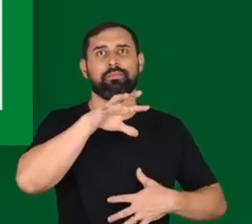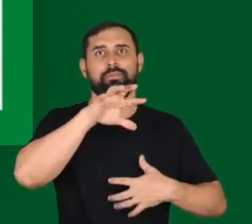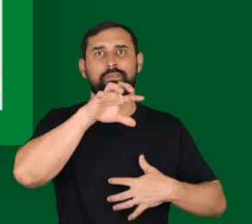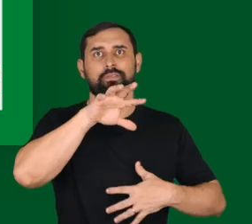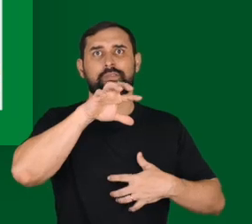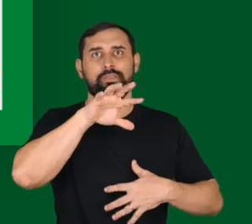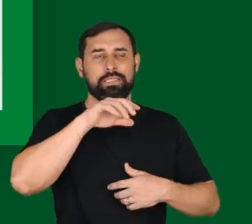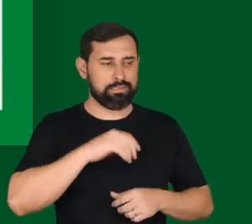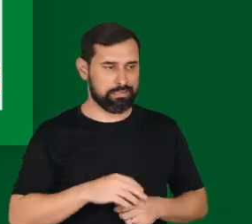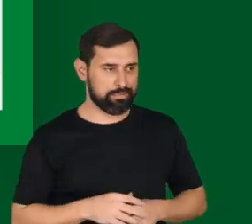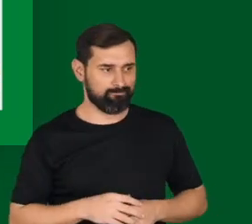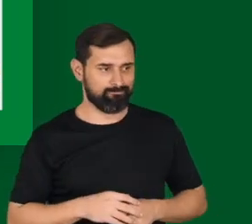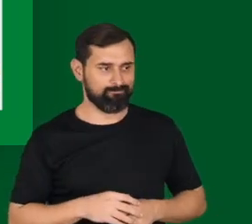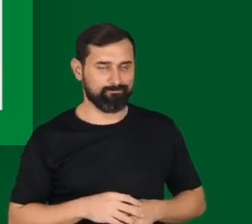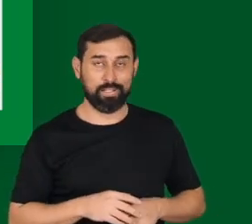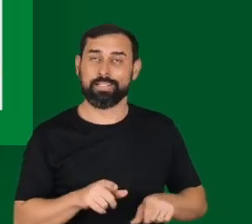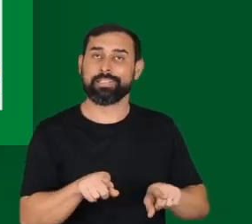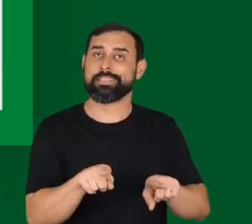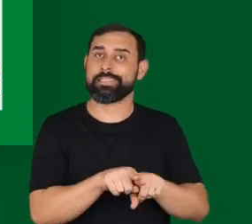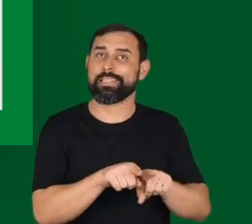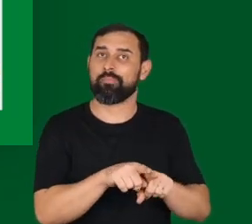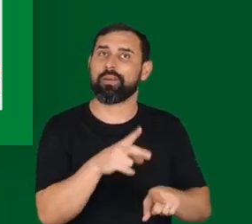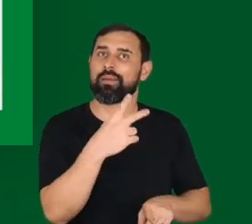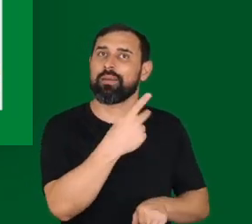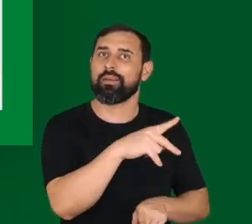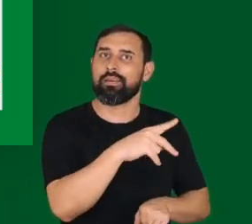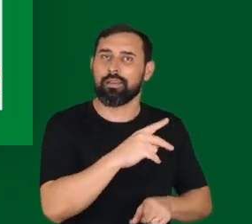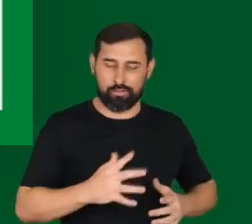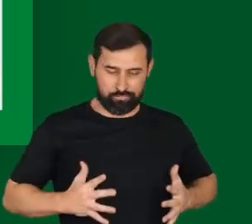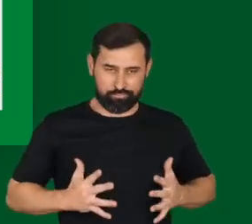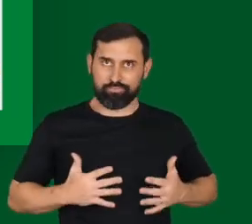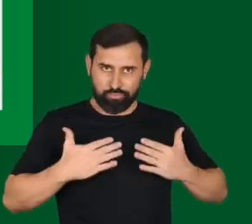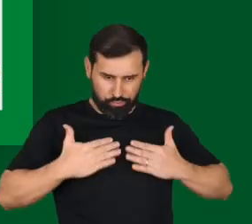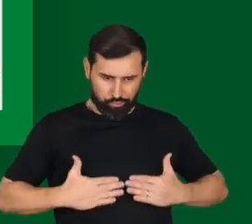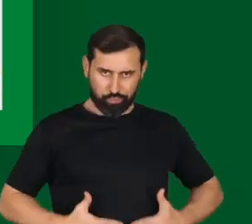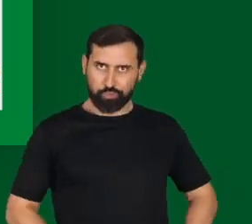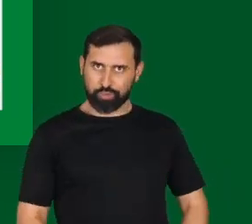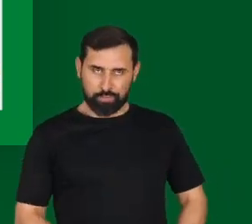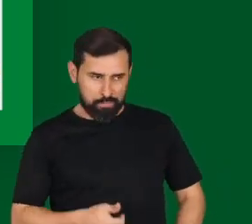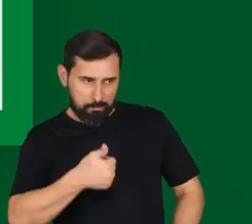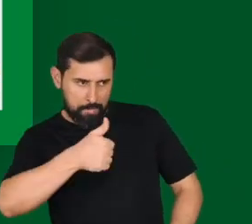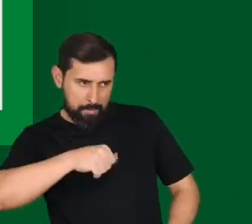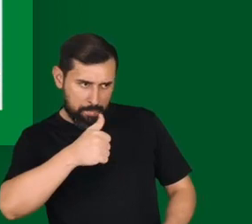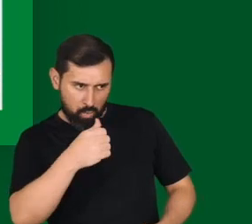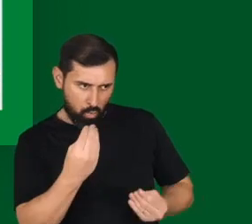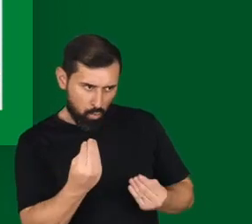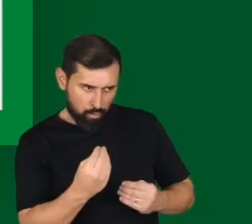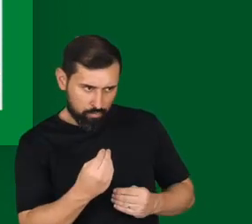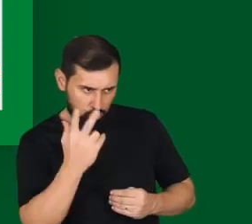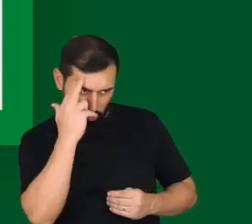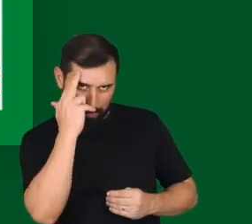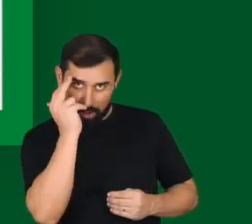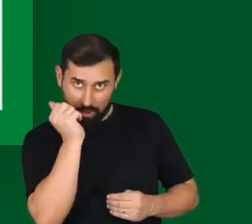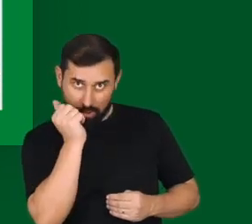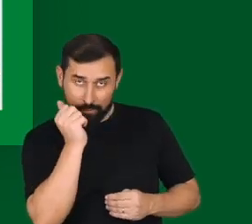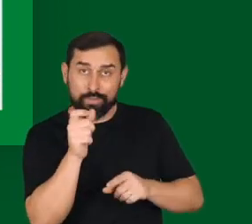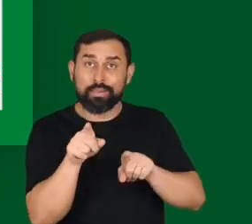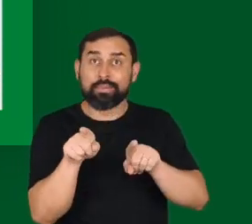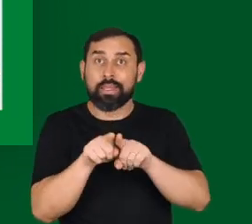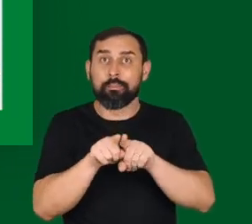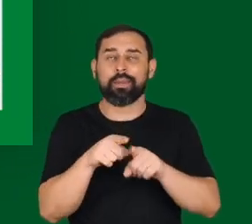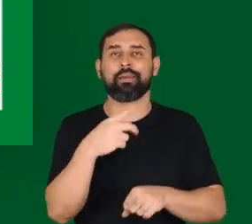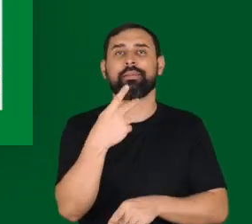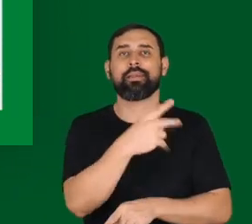taquipneia, né? Não me falou se tinha assimetria ou se estava simétrico. E, mais uma vez, se pensar no dispositivo